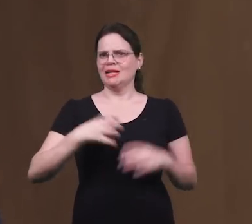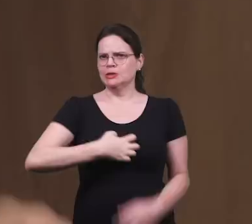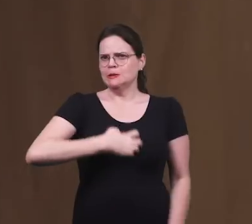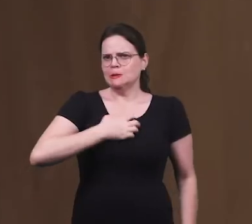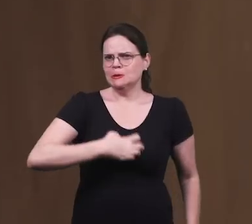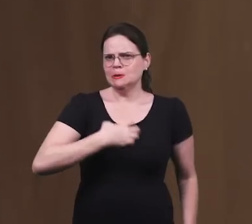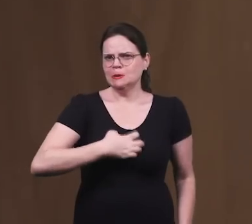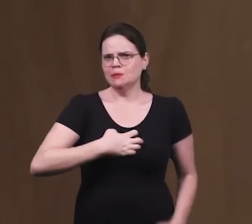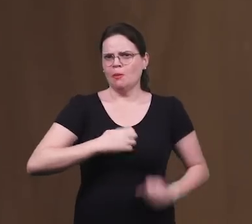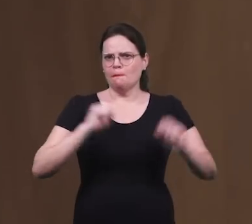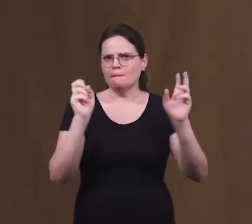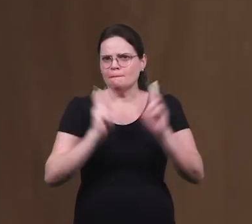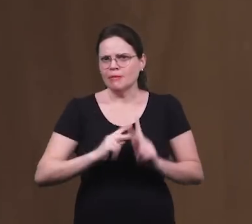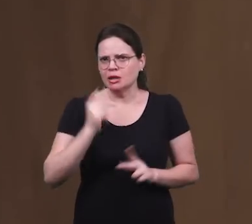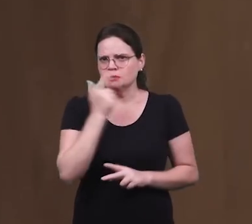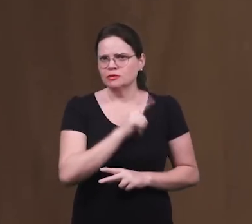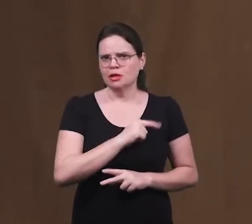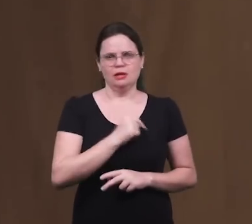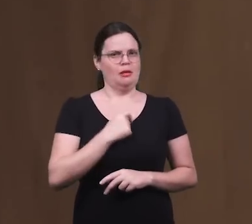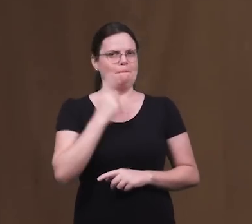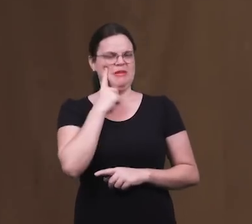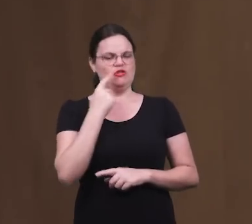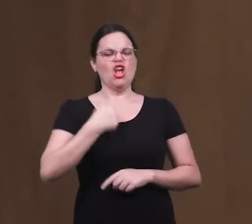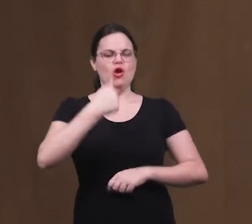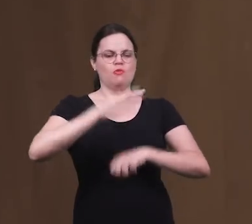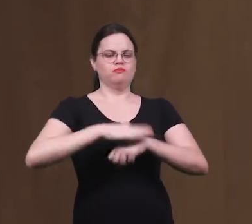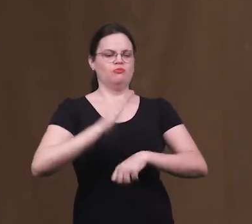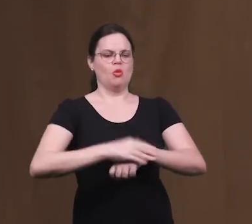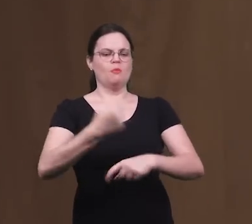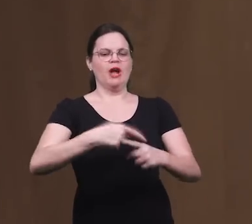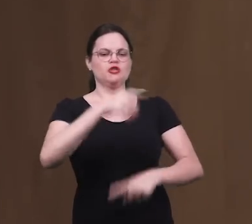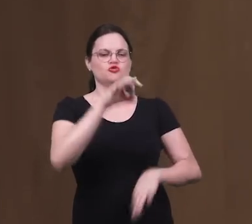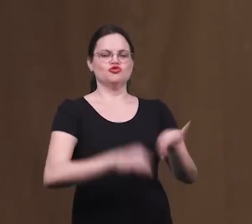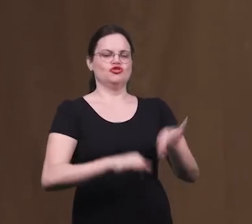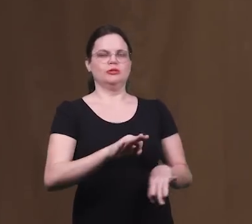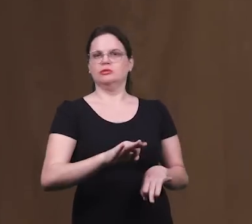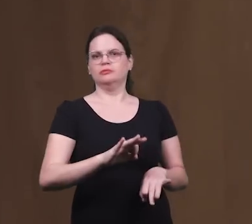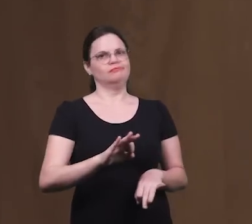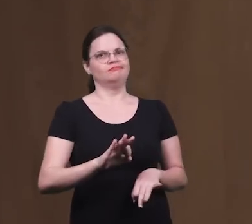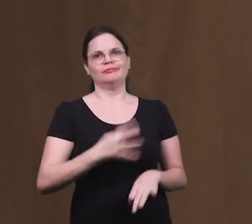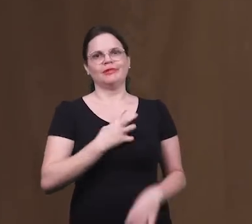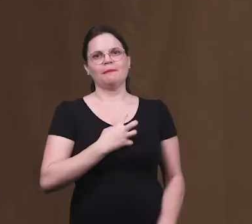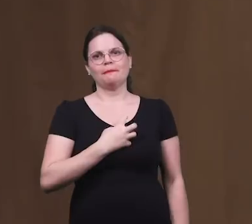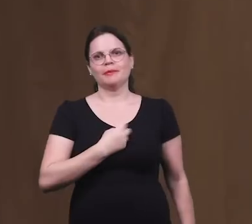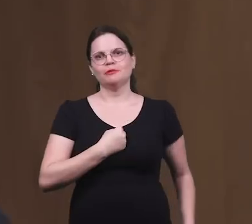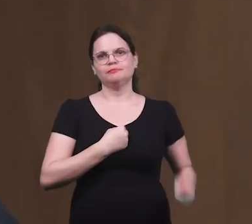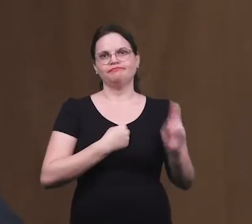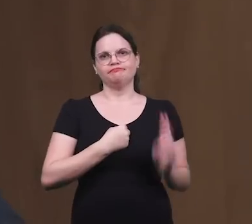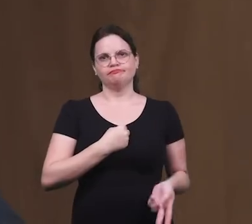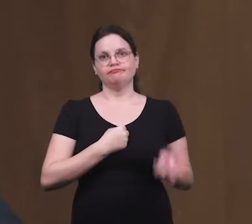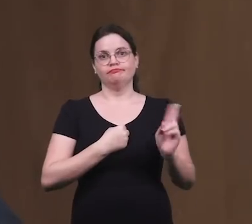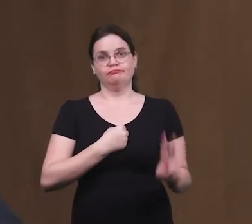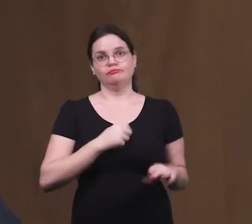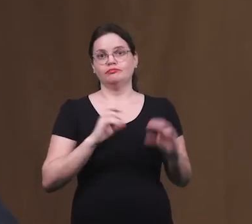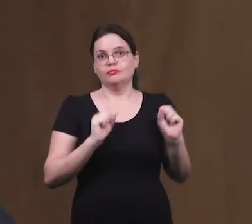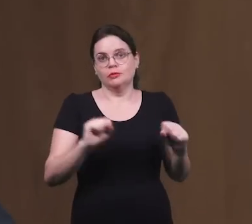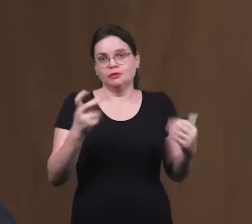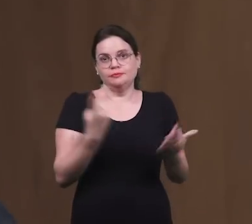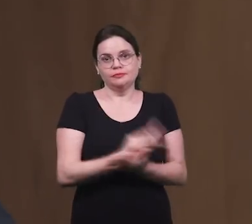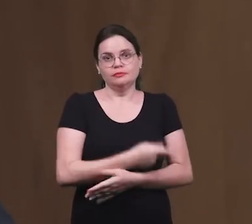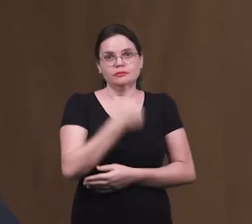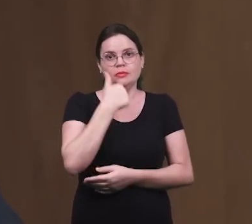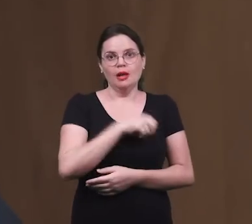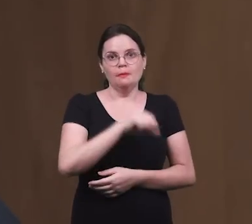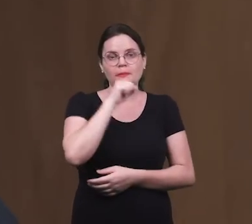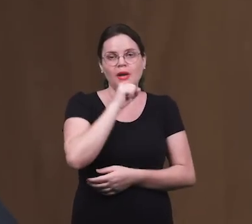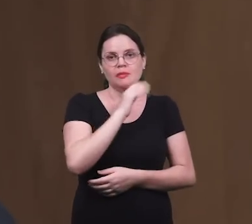impressão que dá é que a justiça vai ser feita. Não, mas a paz não entra no coração. A mágoa continua. Às vezes a mãe partiu,